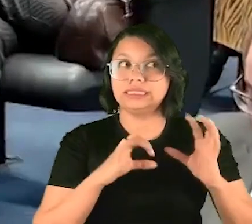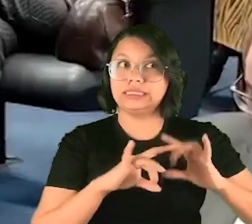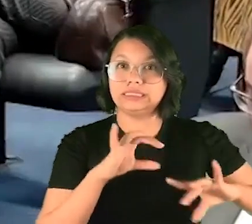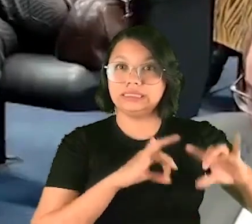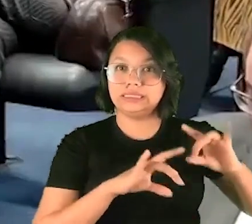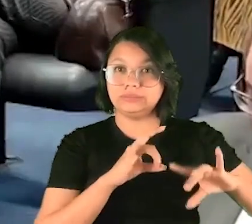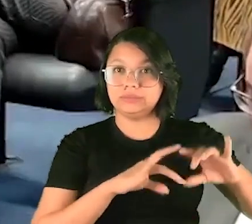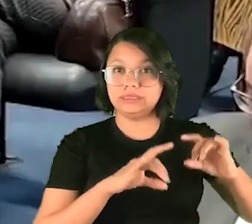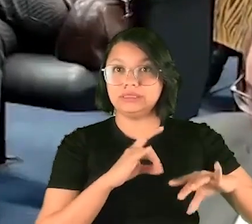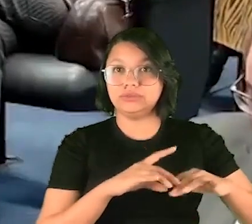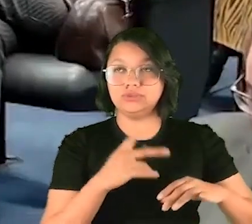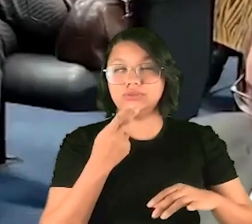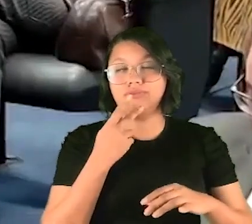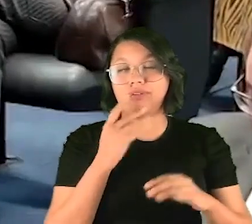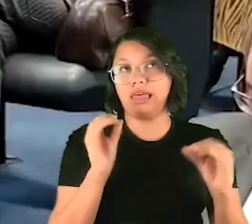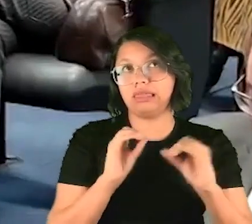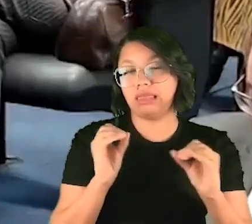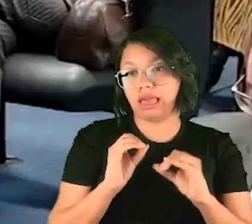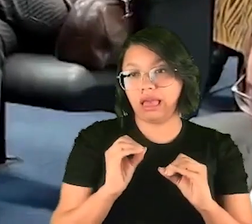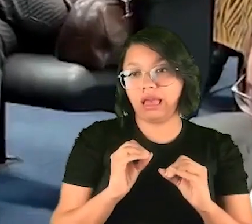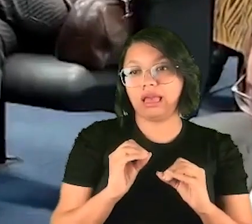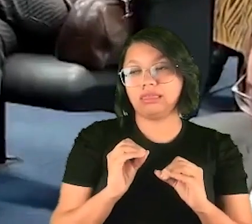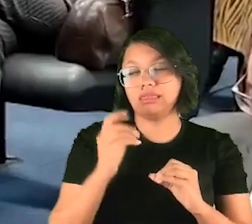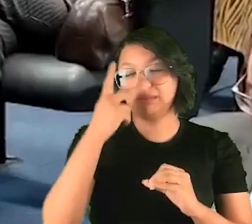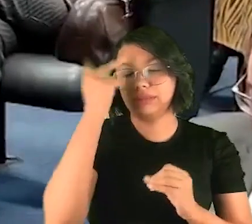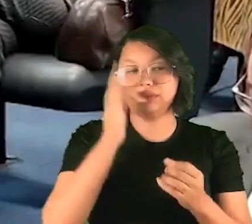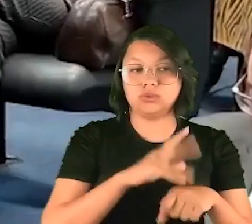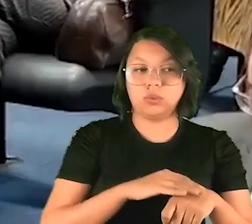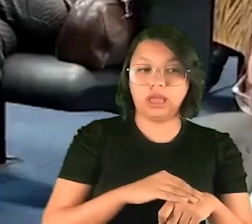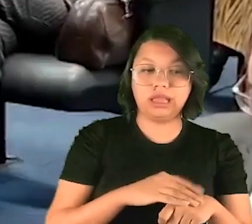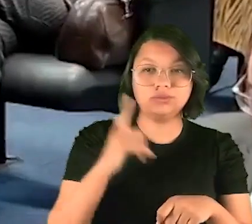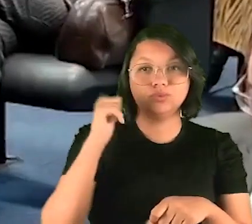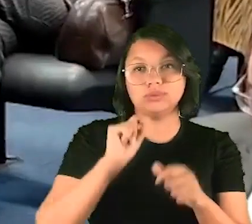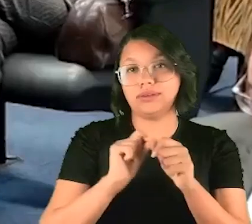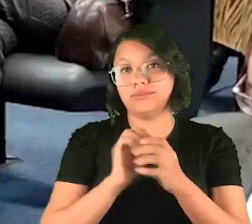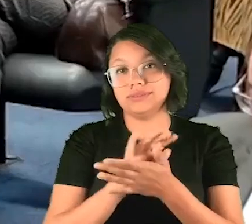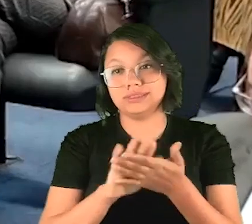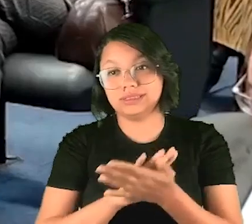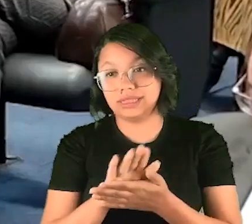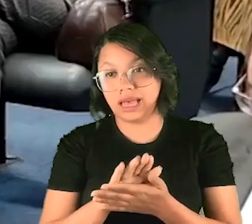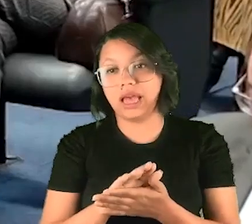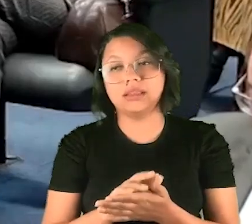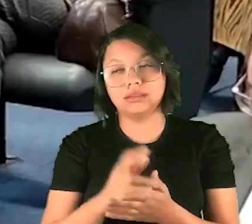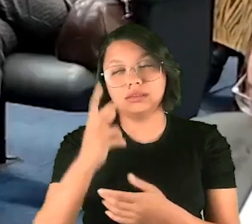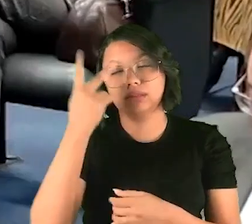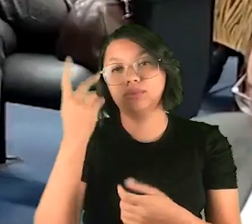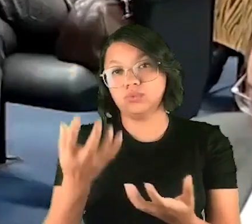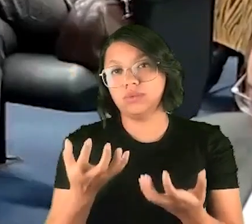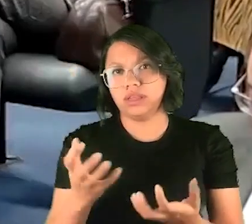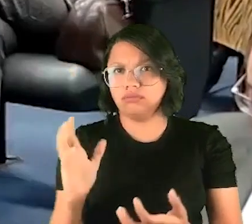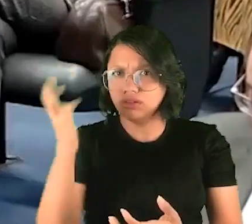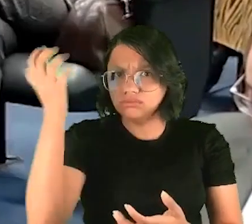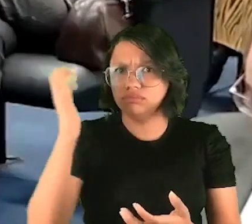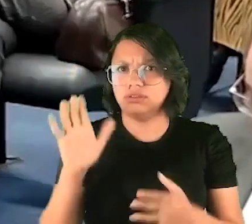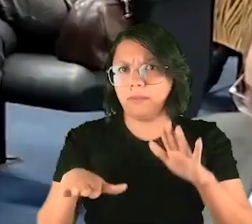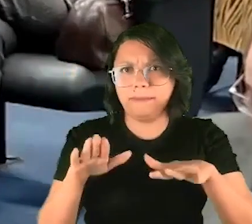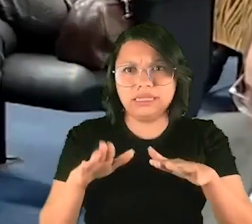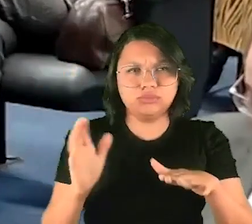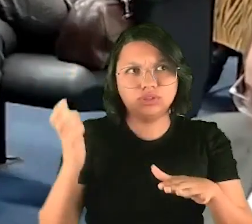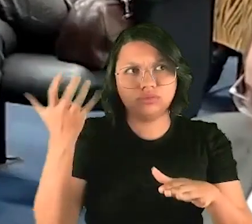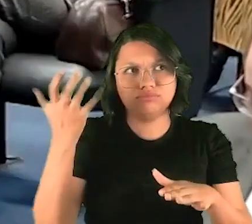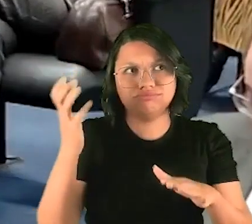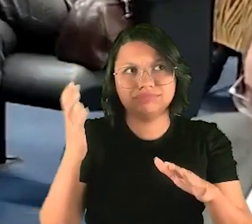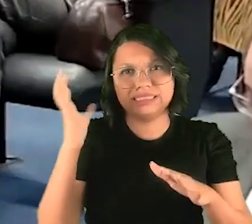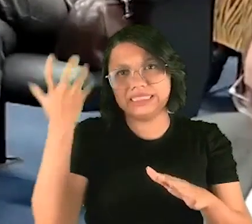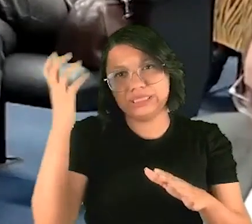no começo, o médico também tem esse receio de não prescrever nada e falar para o paciente não tem nada a ser feito, o paciente